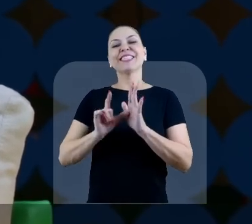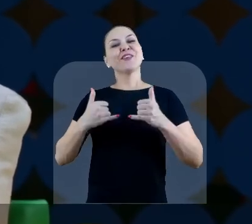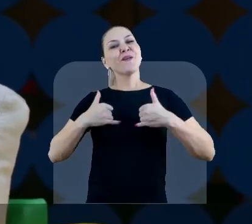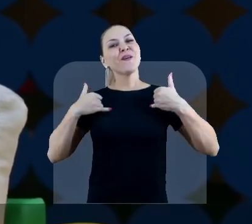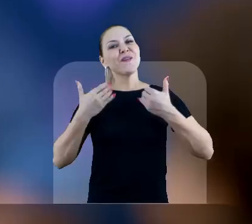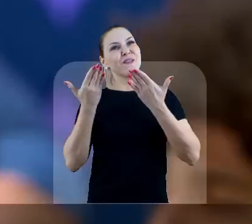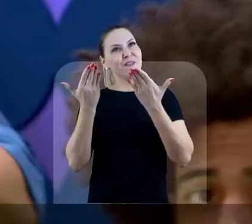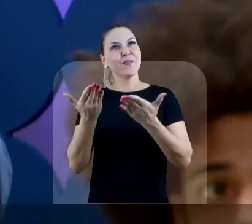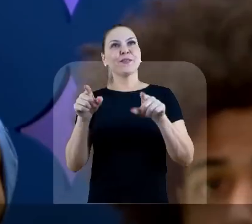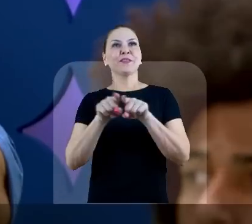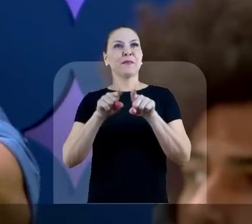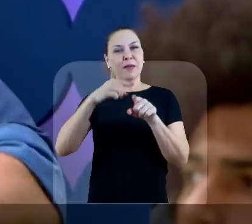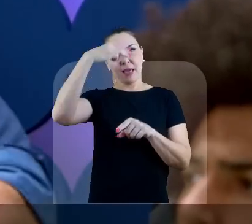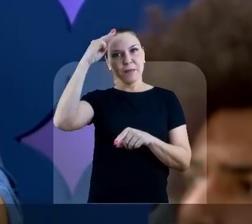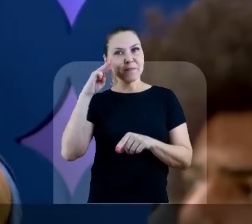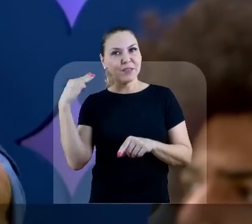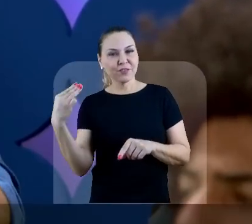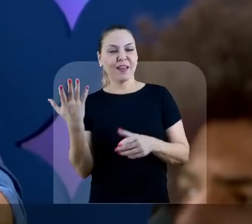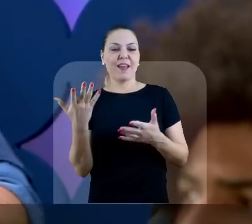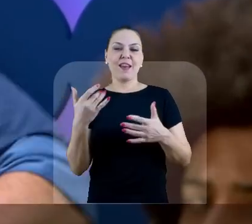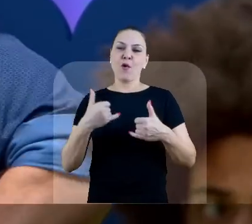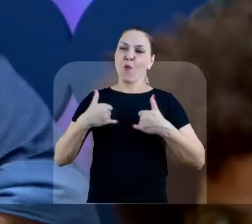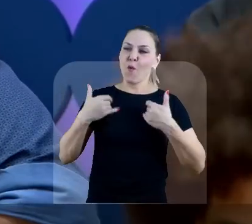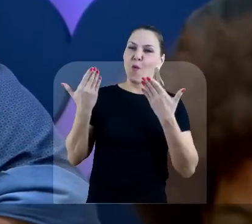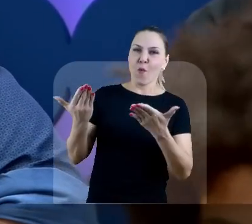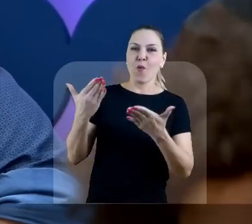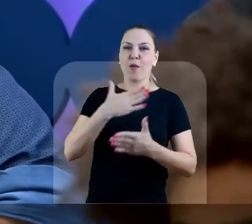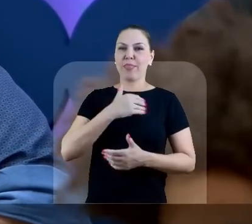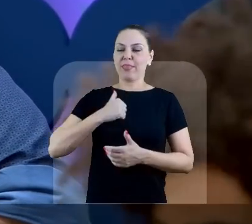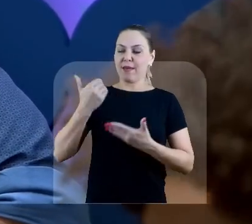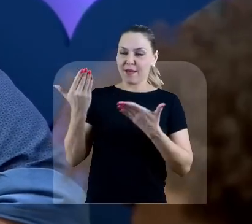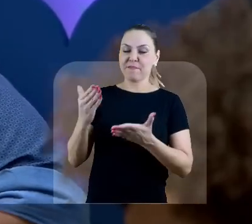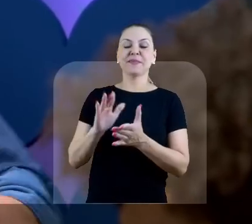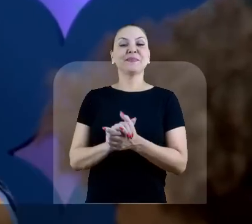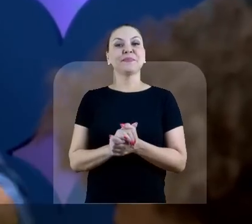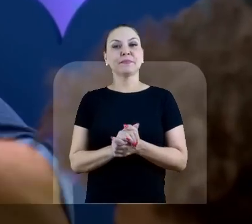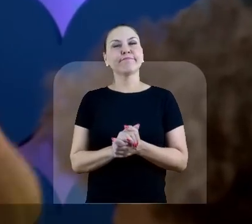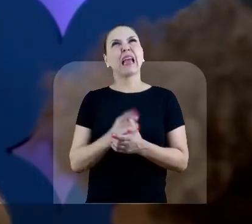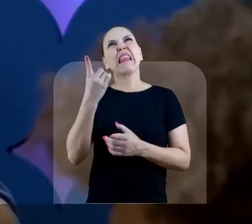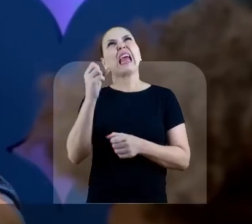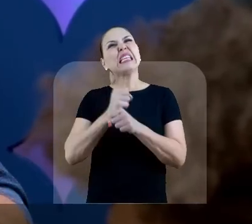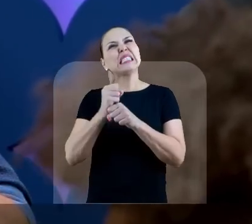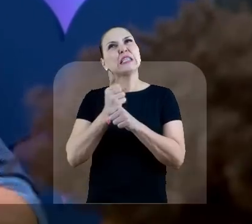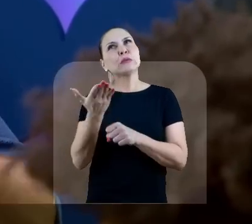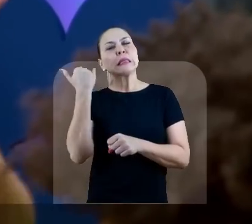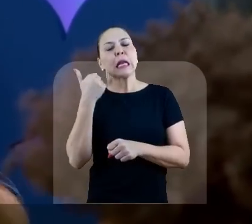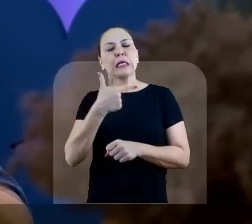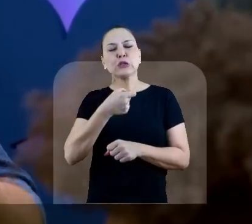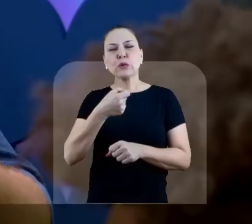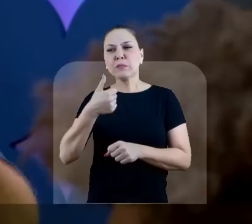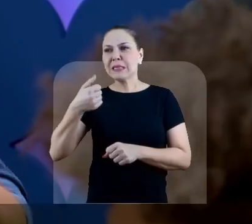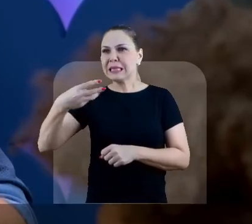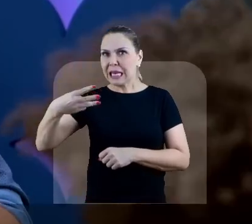muito orgulho do senhor. Dona Michele também, que é um orgulho, como primeira-dama. E, presidente, há 10 anos atrás,